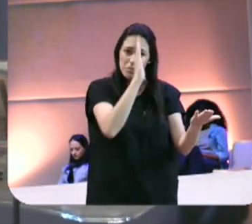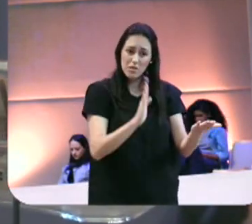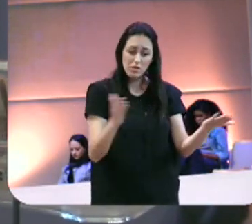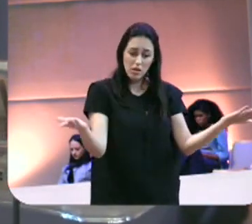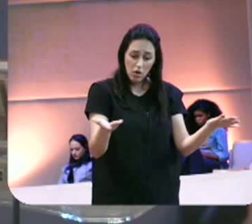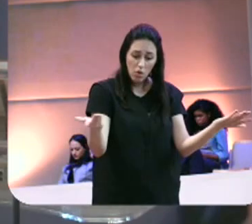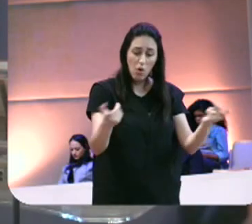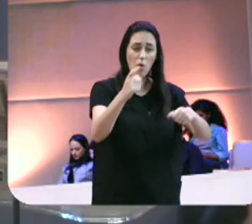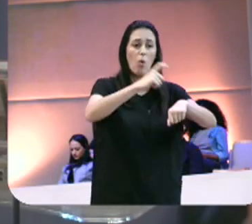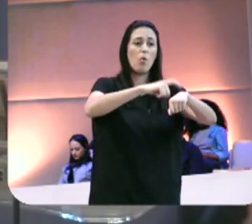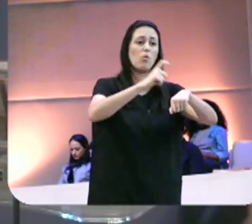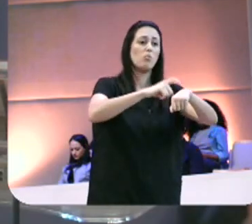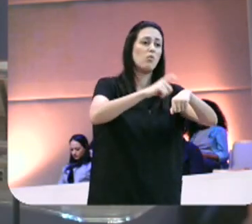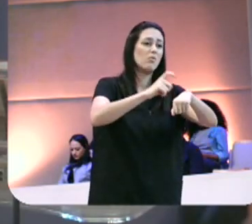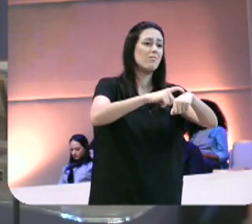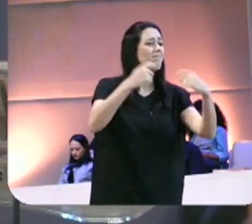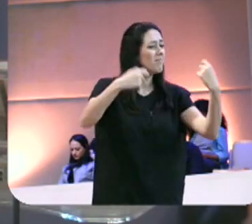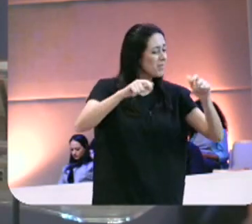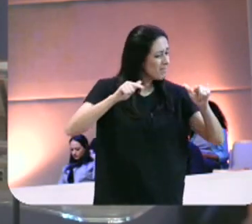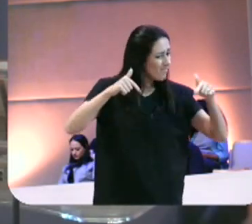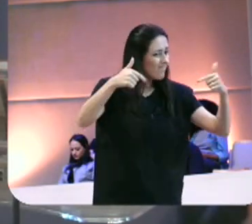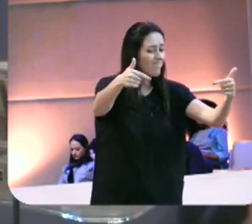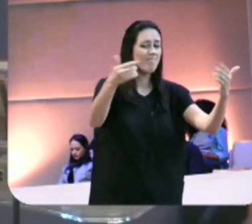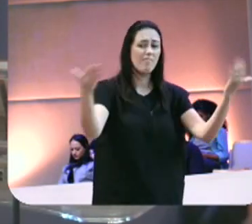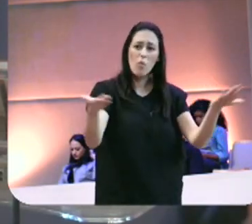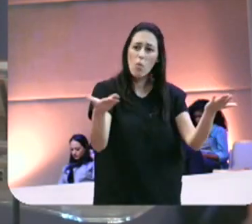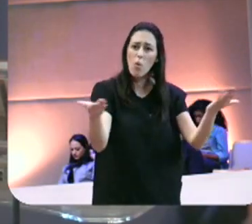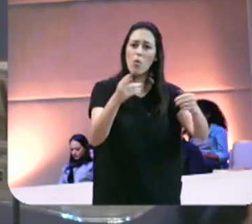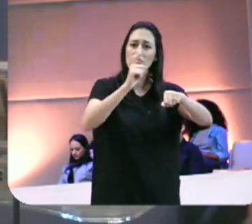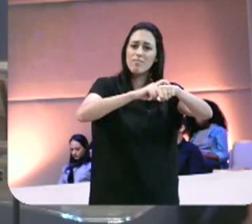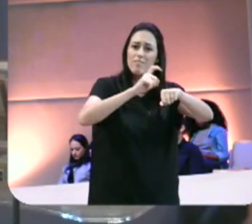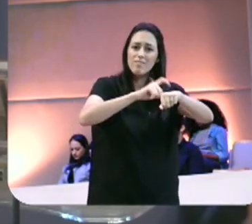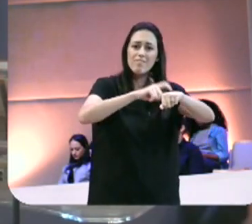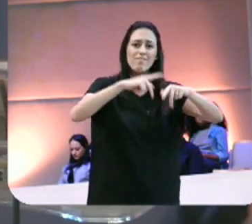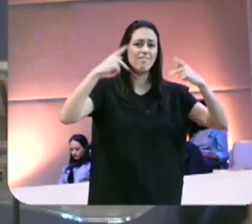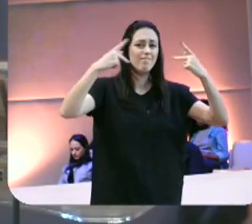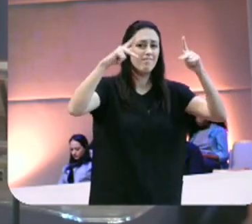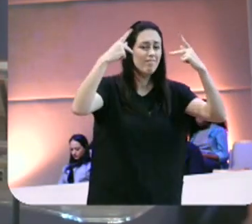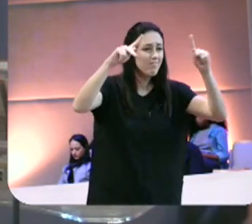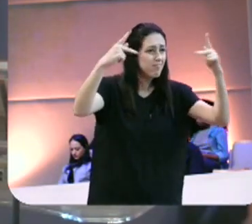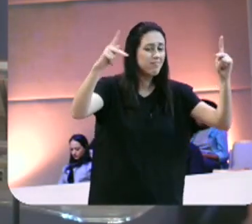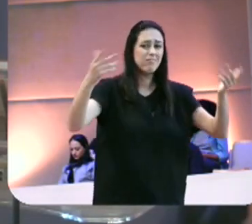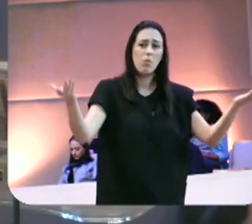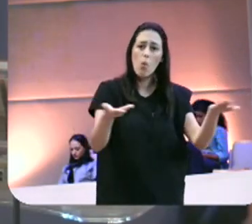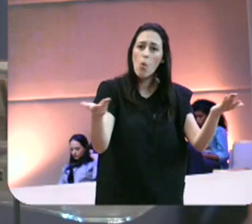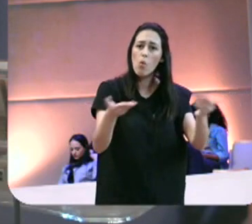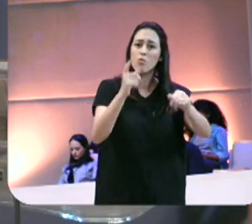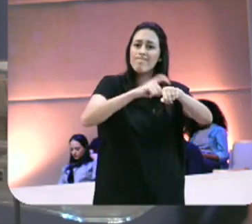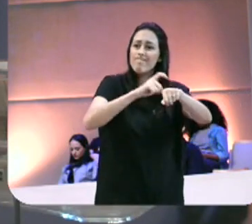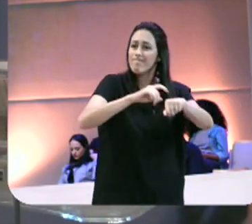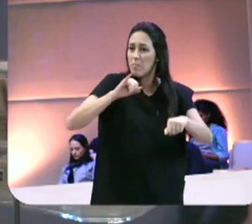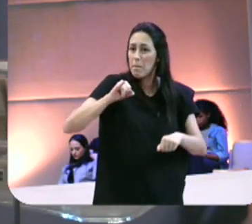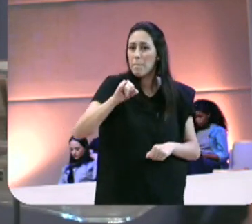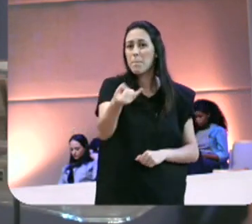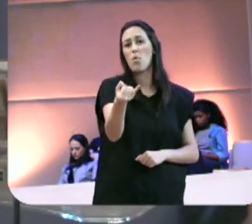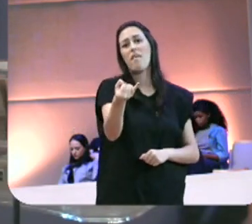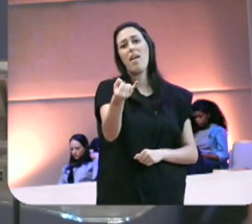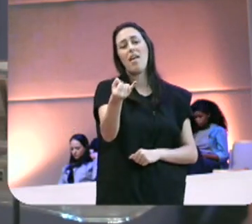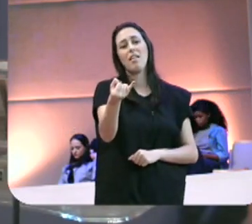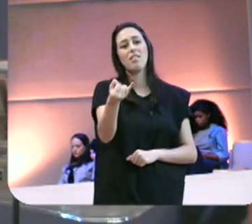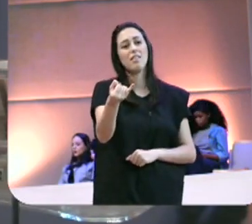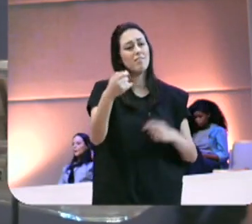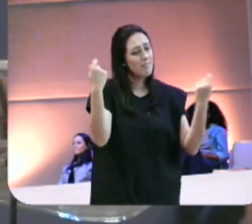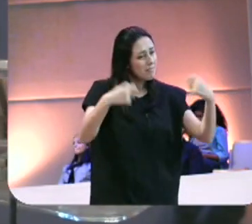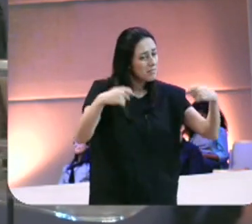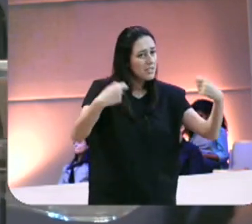hora de avançar, é hora de falar dessa mensagem, é hora de abrirmos a nossa boca e proclamarmos. Porque a história da igreja vai nos dizer que